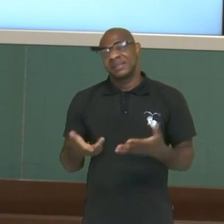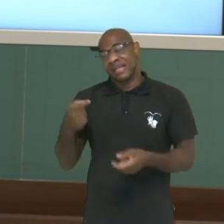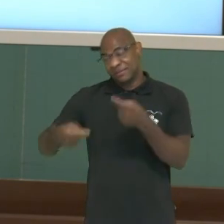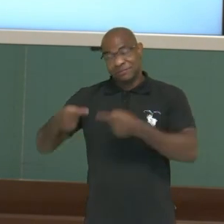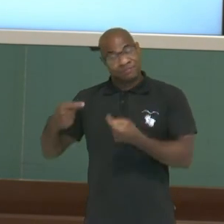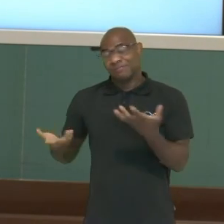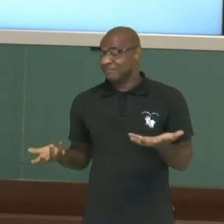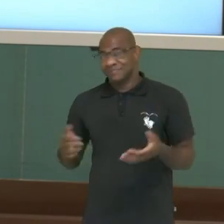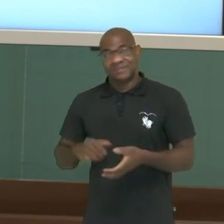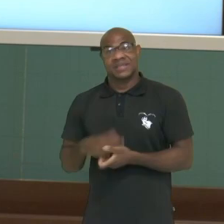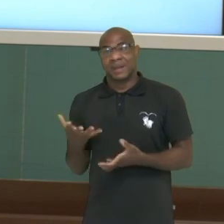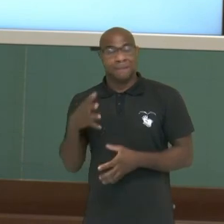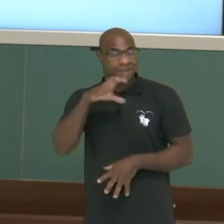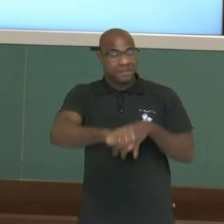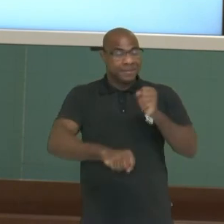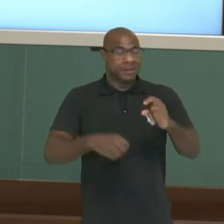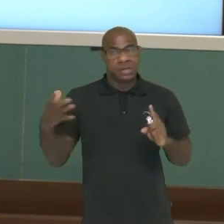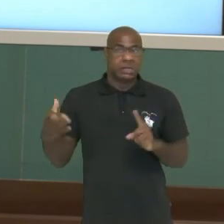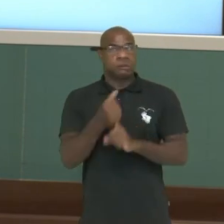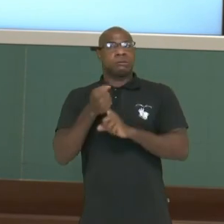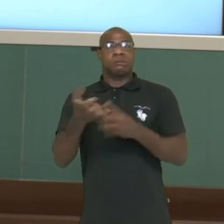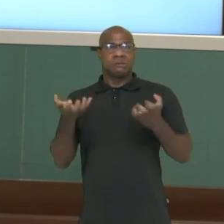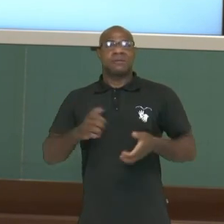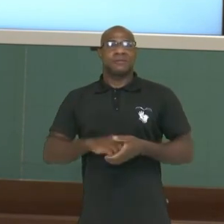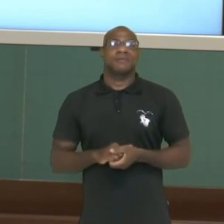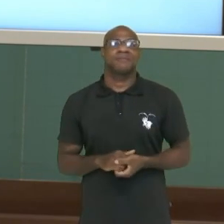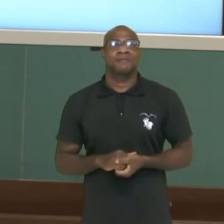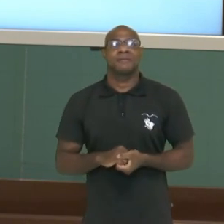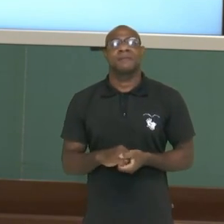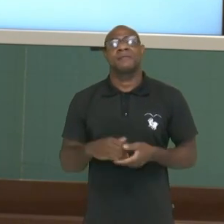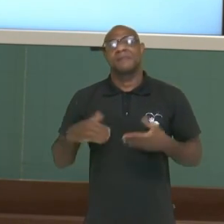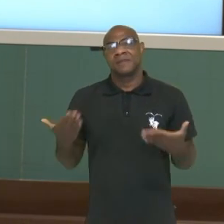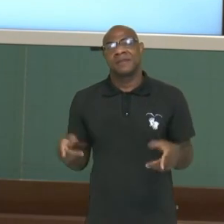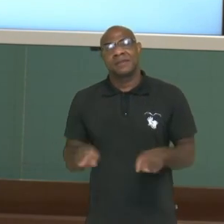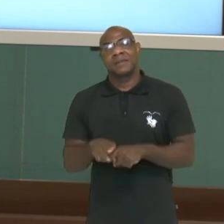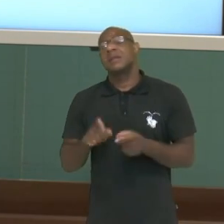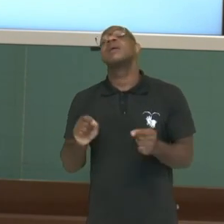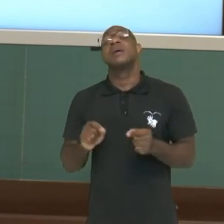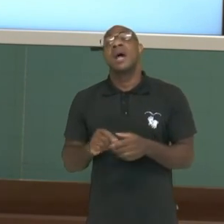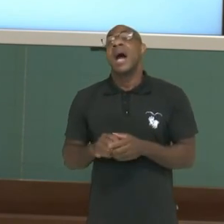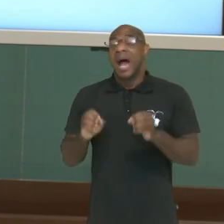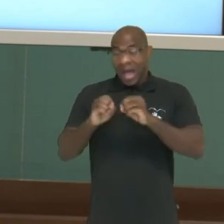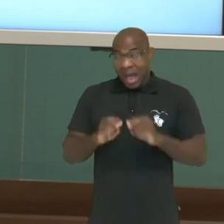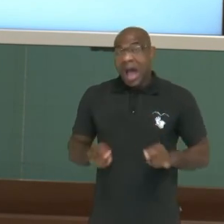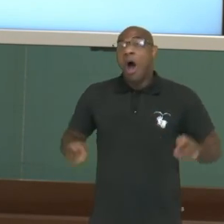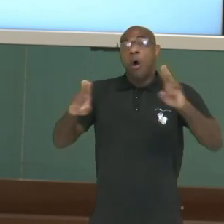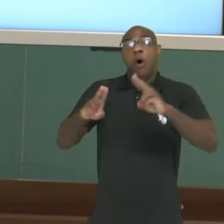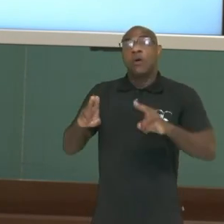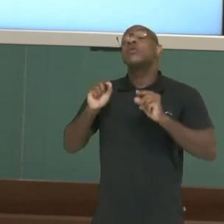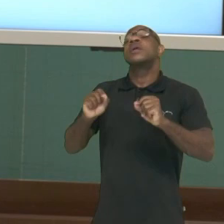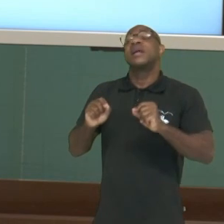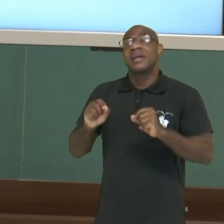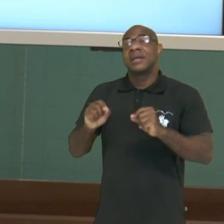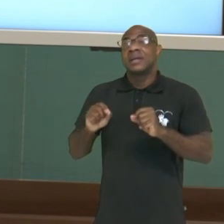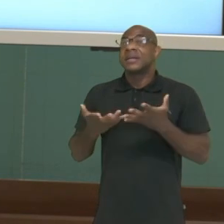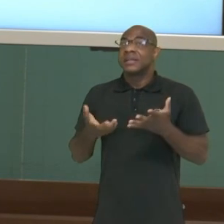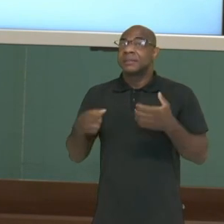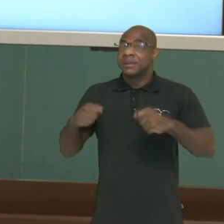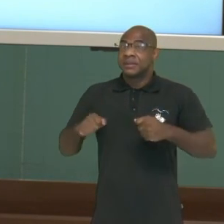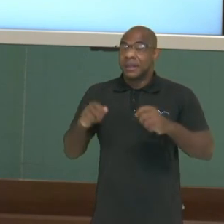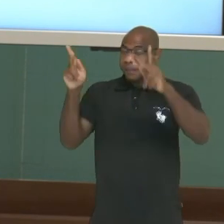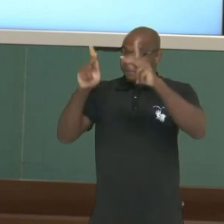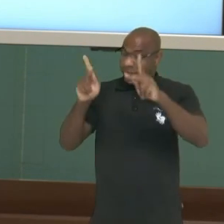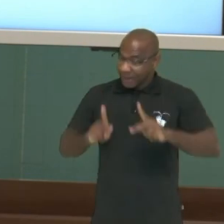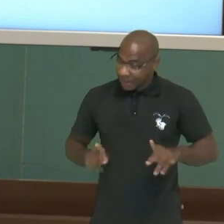região. Então, é aí que vem a situação aí. E quem que intermedia isso? Então, é a ONU, né, que procura aí apaziguar